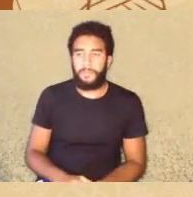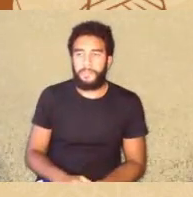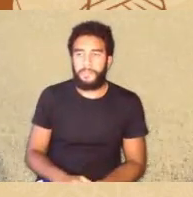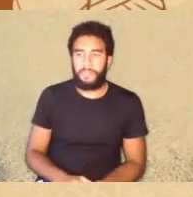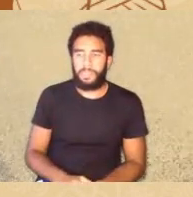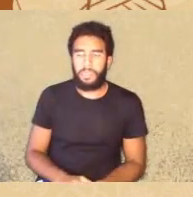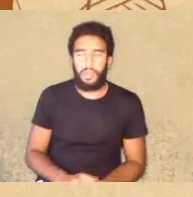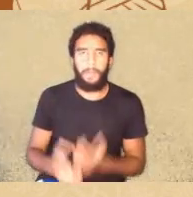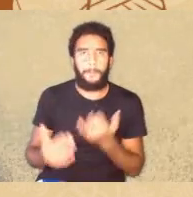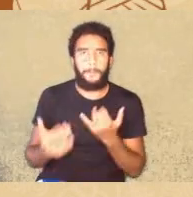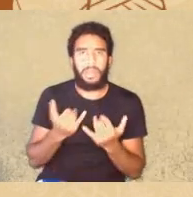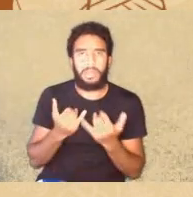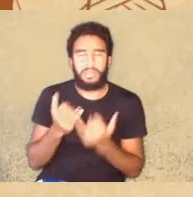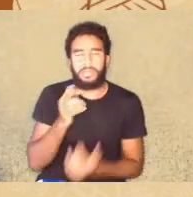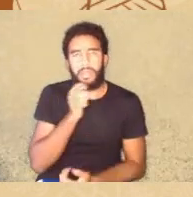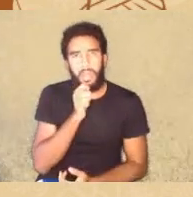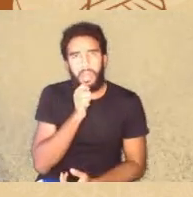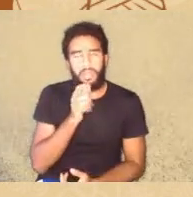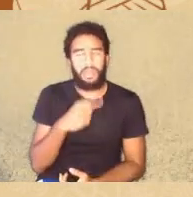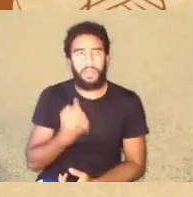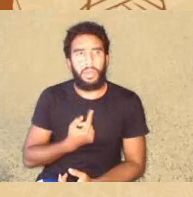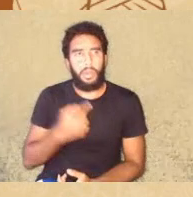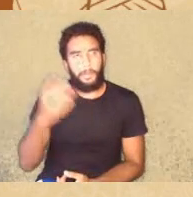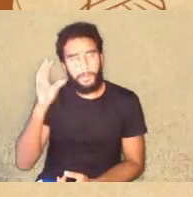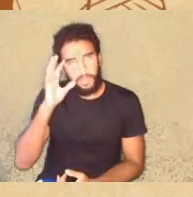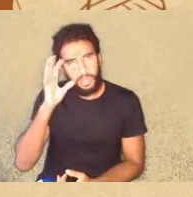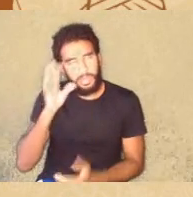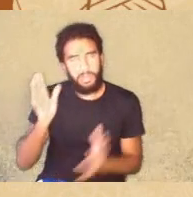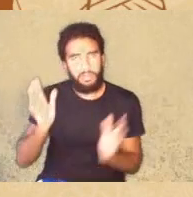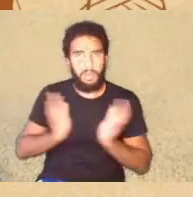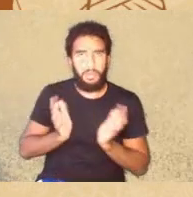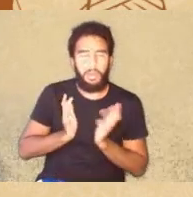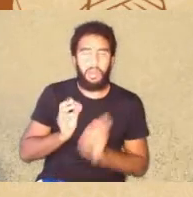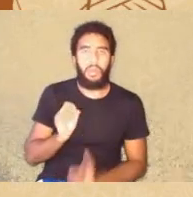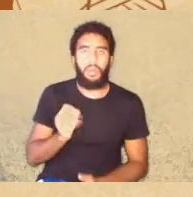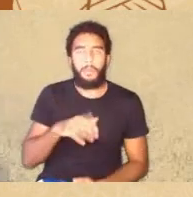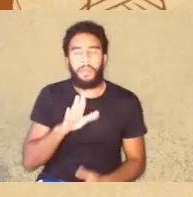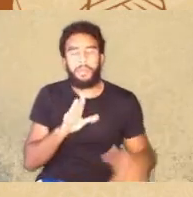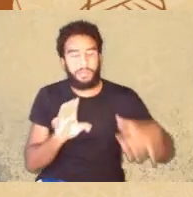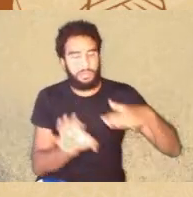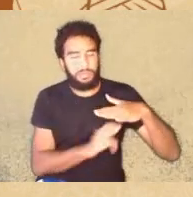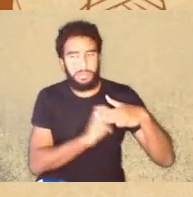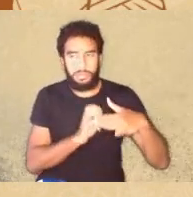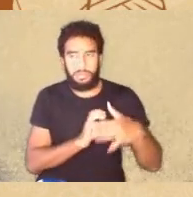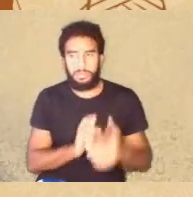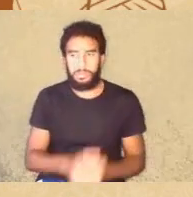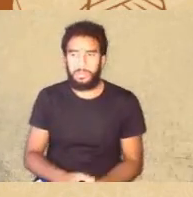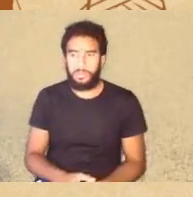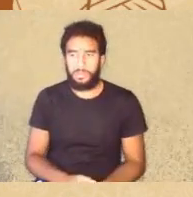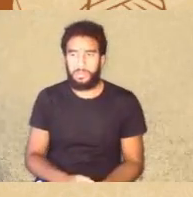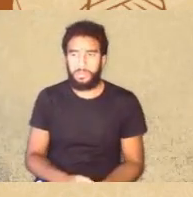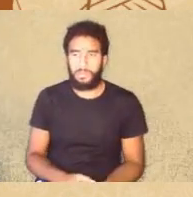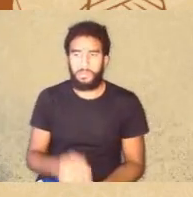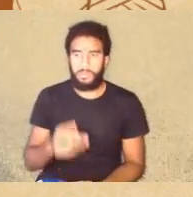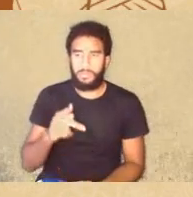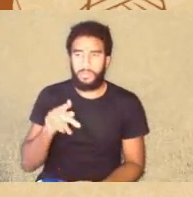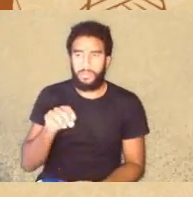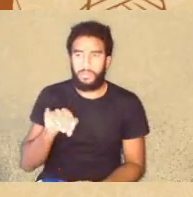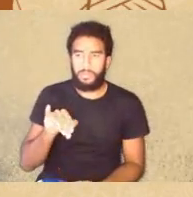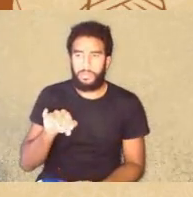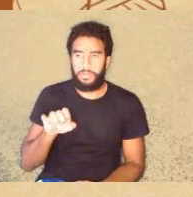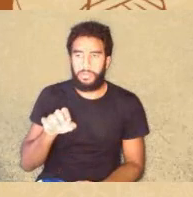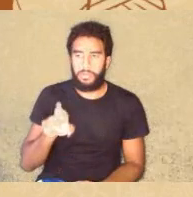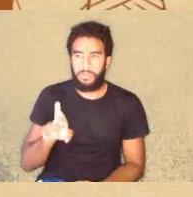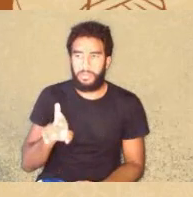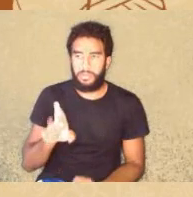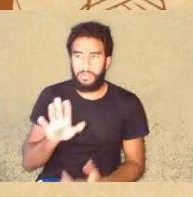pensar, né, de forma elitista, ou até corporativista, tem esses desafios aí. Ah, o Pierre e a Adélia levantaram a mão.